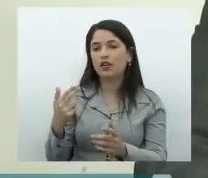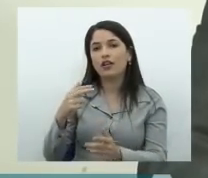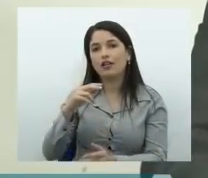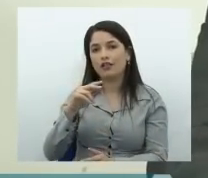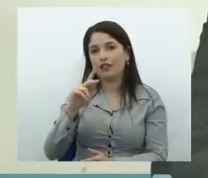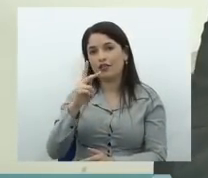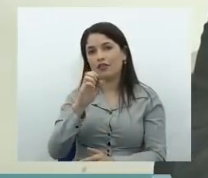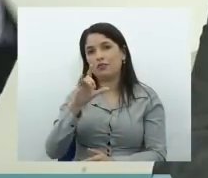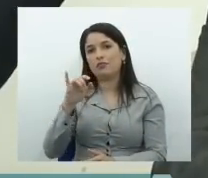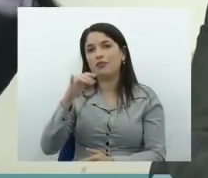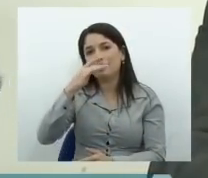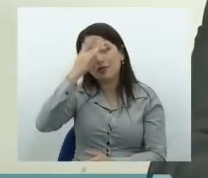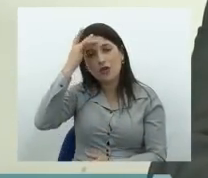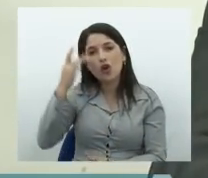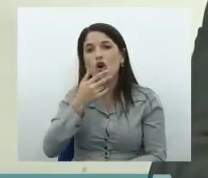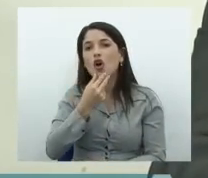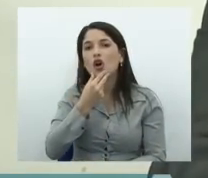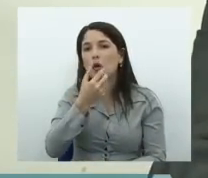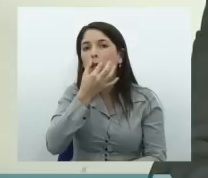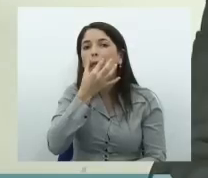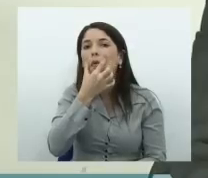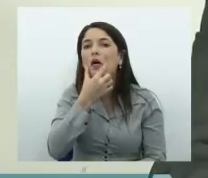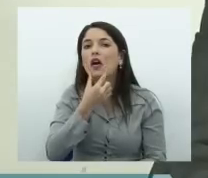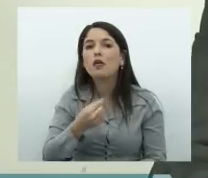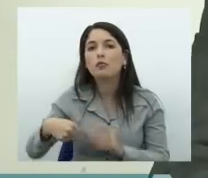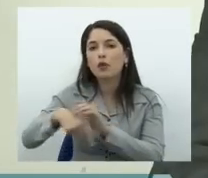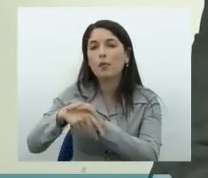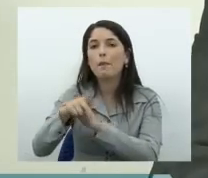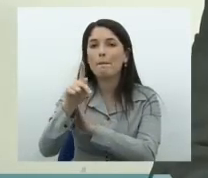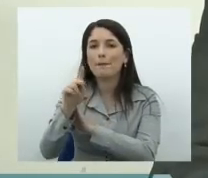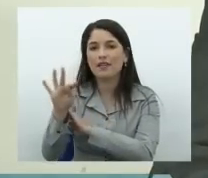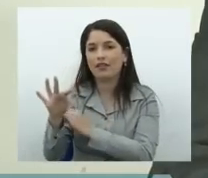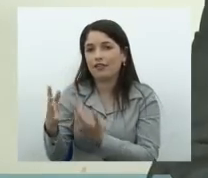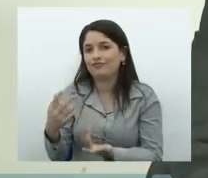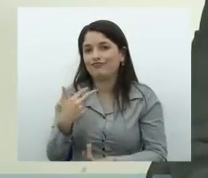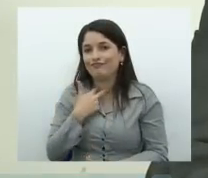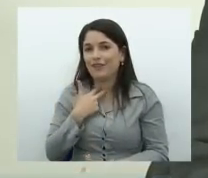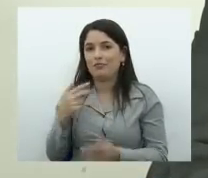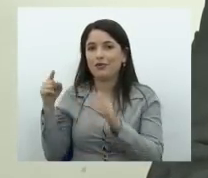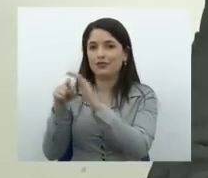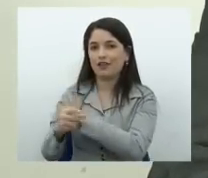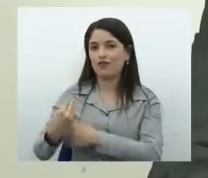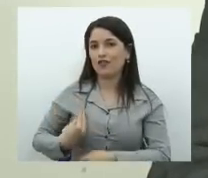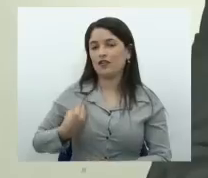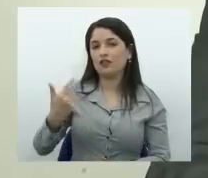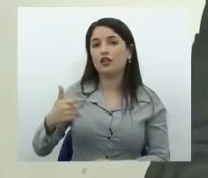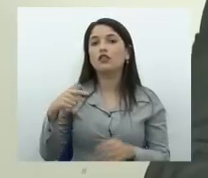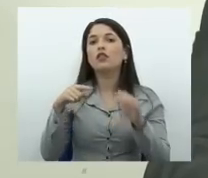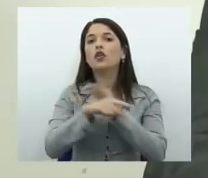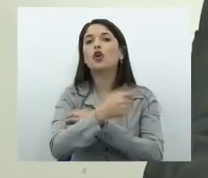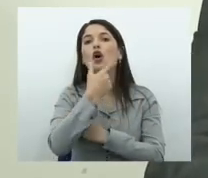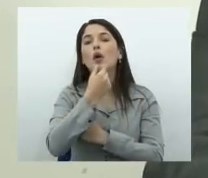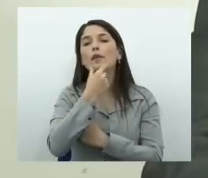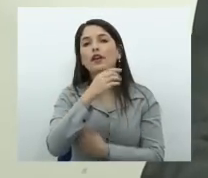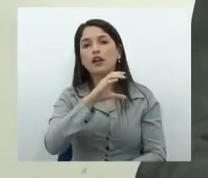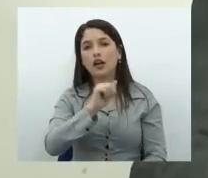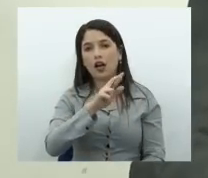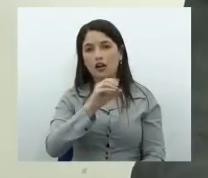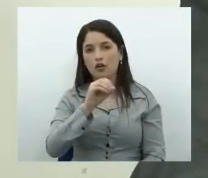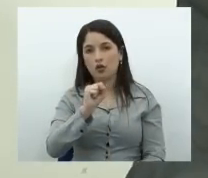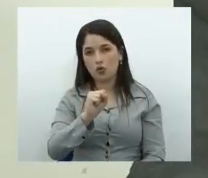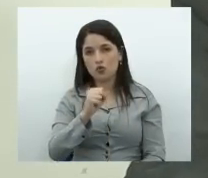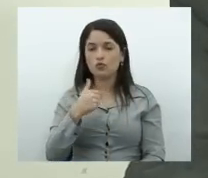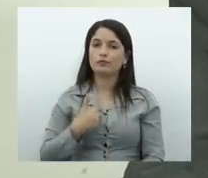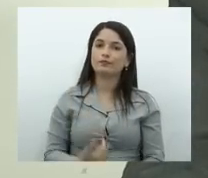aqui, o candidato do PT. Vou perguntar para o candidato do PSDB, Carlos Roberto. Ok, 30 segundos para a sua pergunta, candidato.